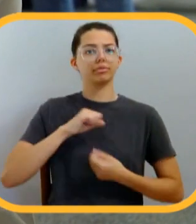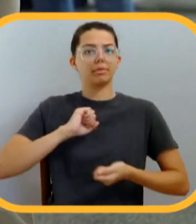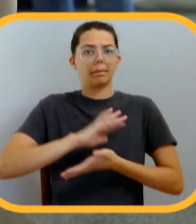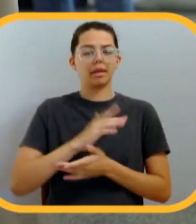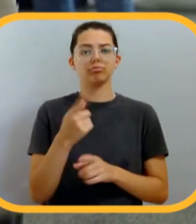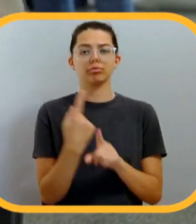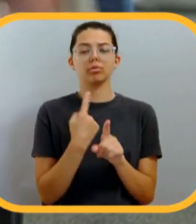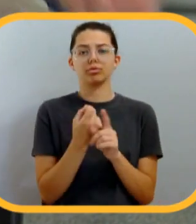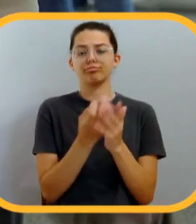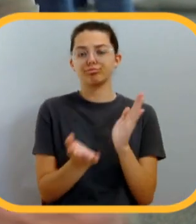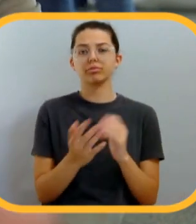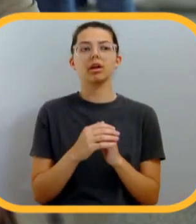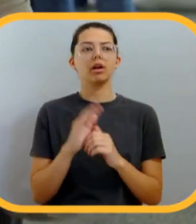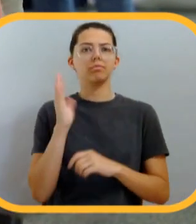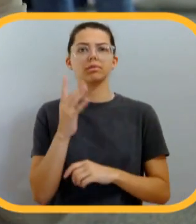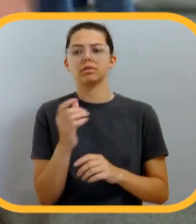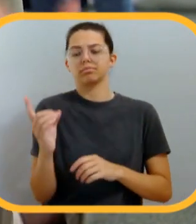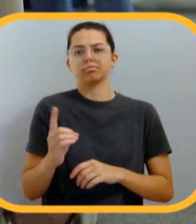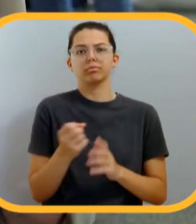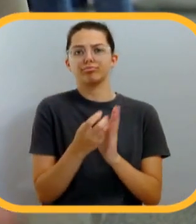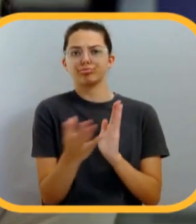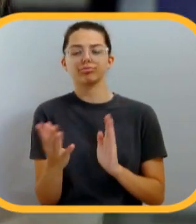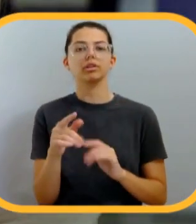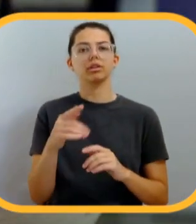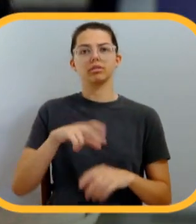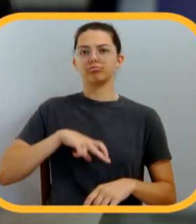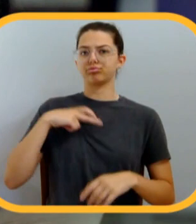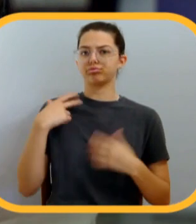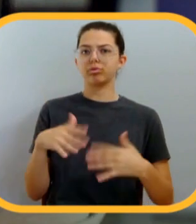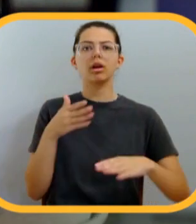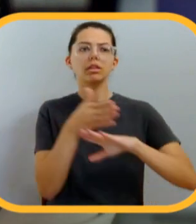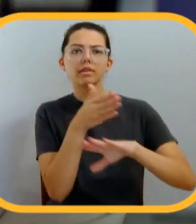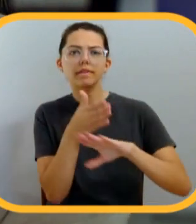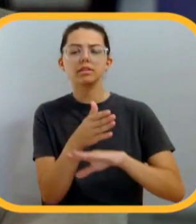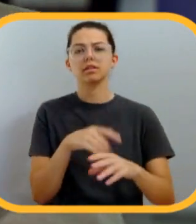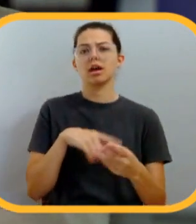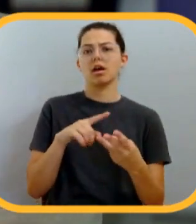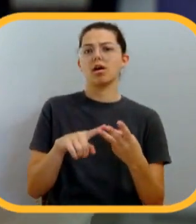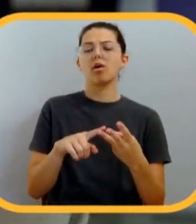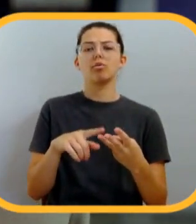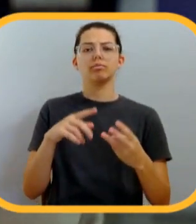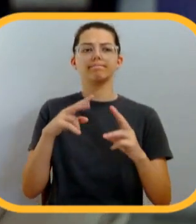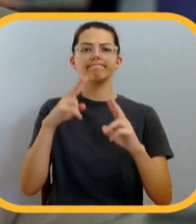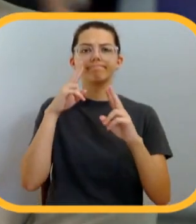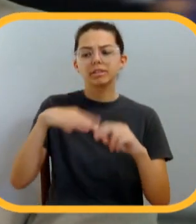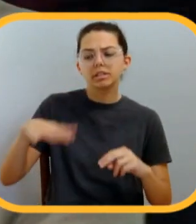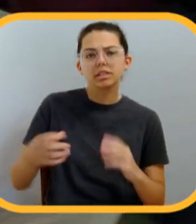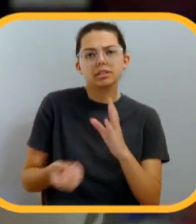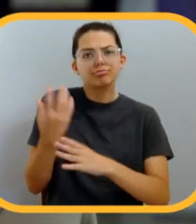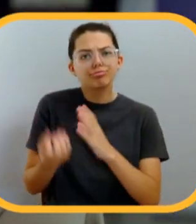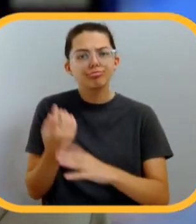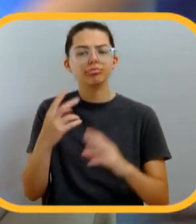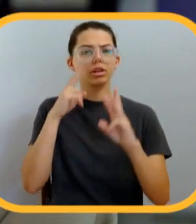Literacia Mediática, as suas edições sucessivas dão conta dessa riqueza de intervenção, de produção científica,